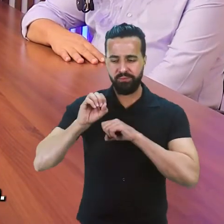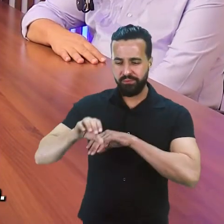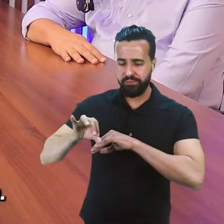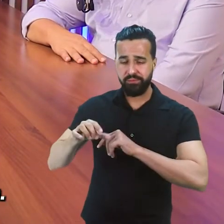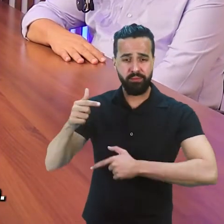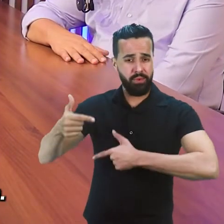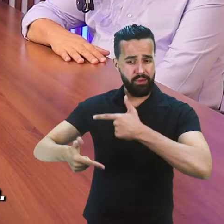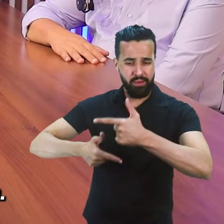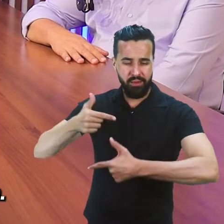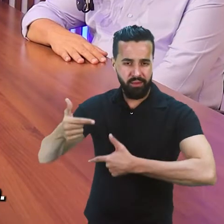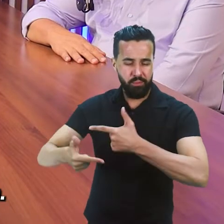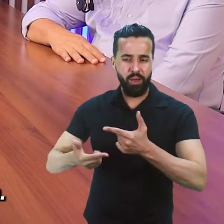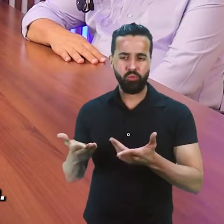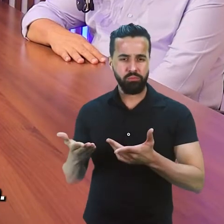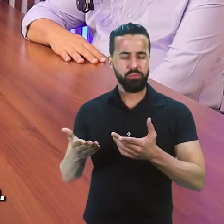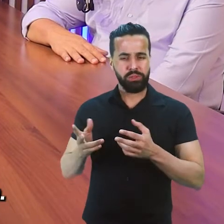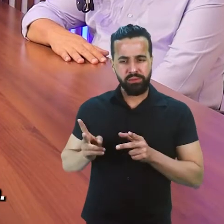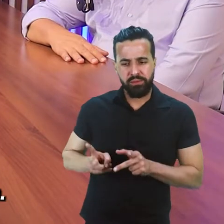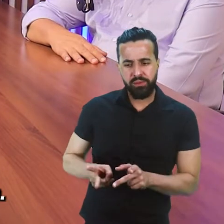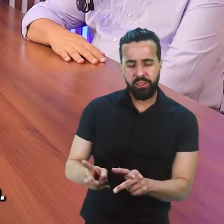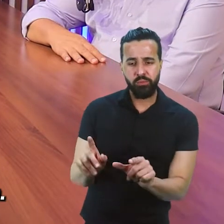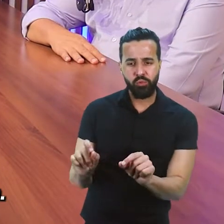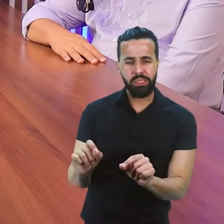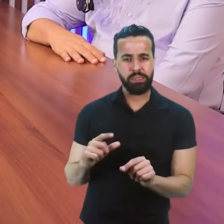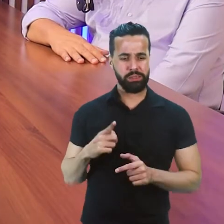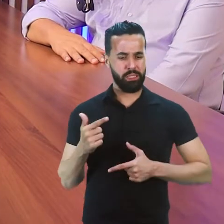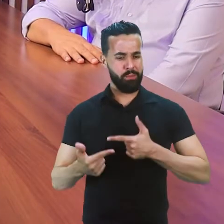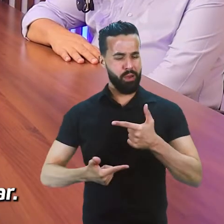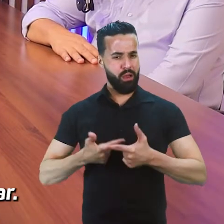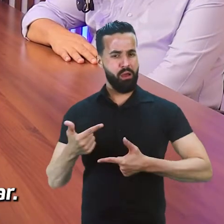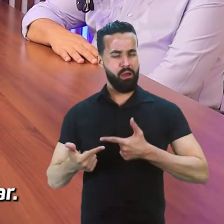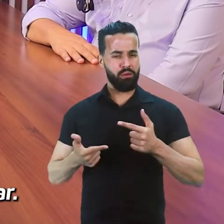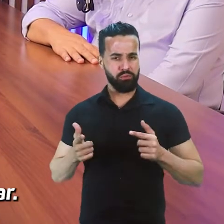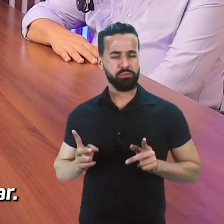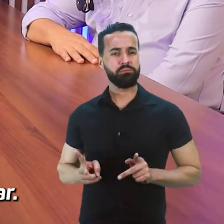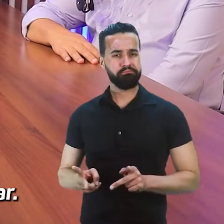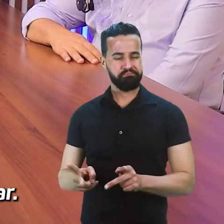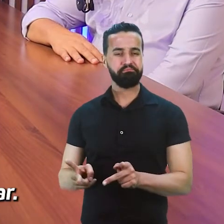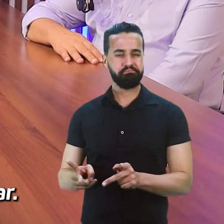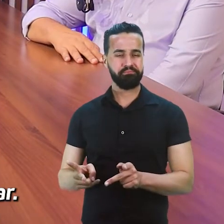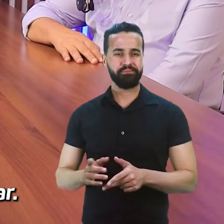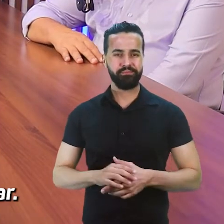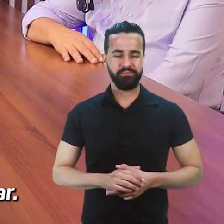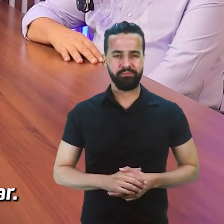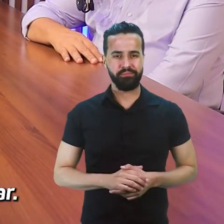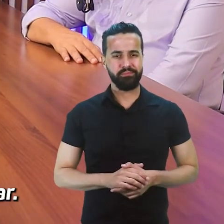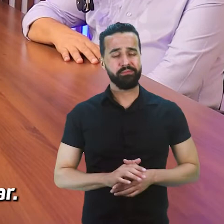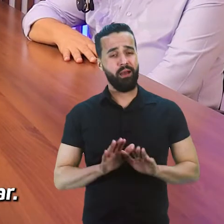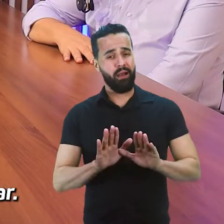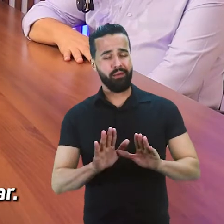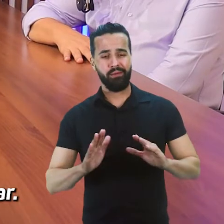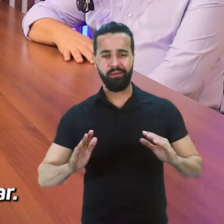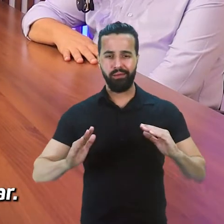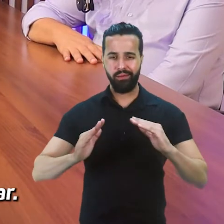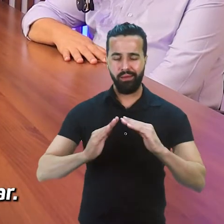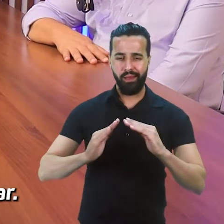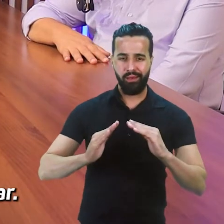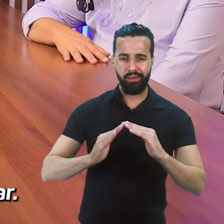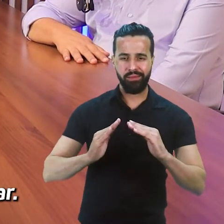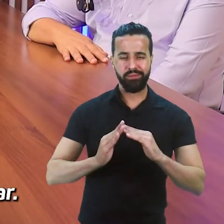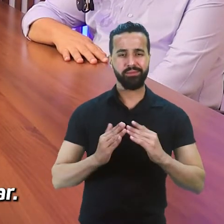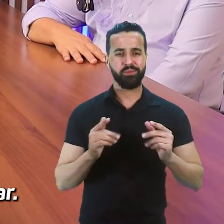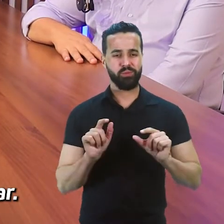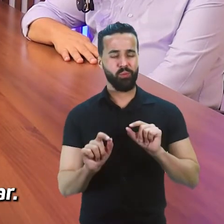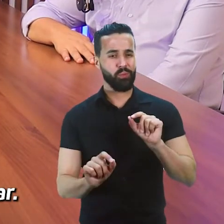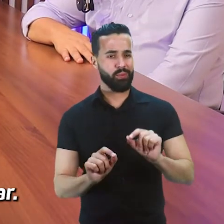então, assim, eu sempre fui uma pessoa muito ativa. E aí em casa,